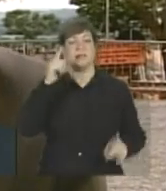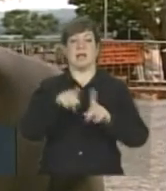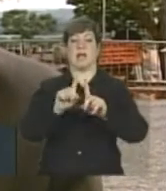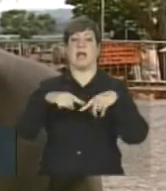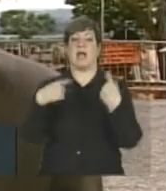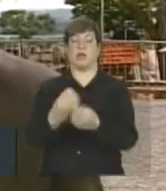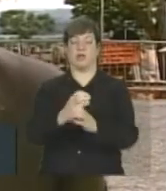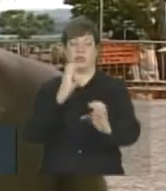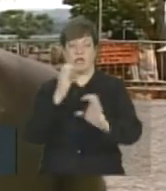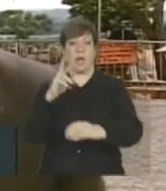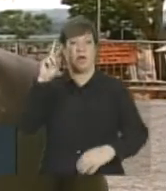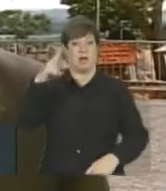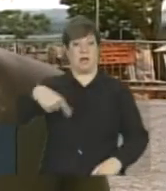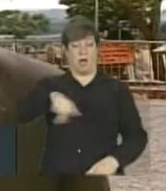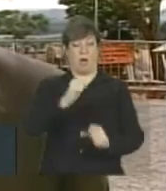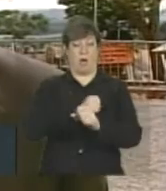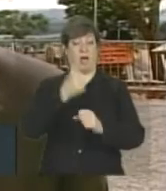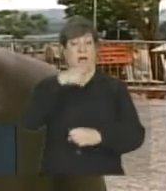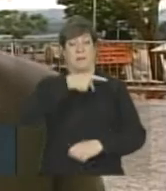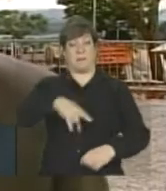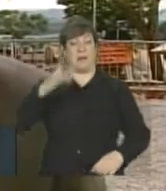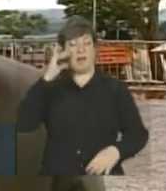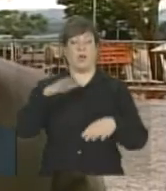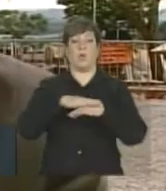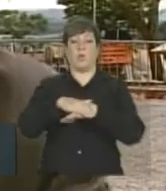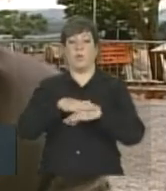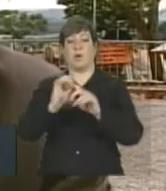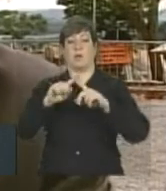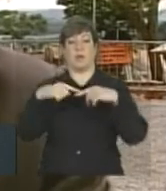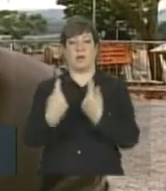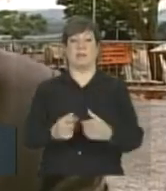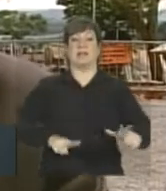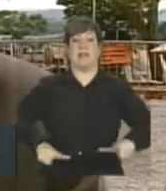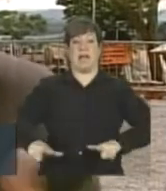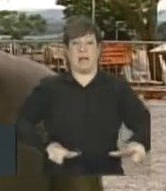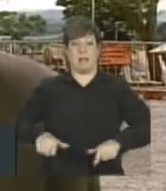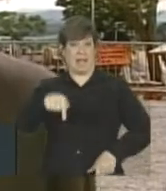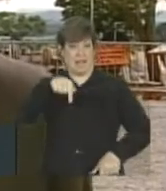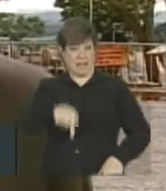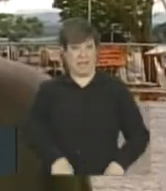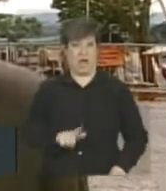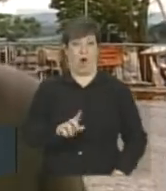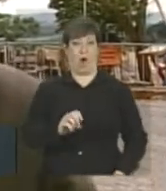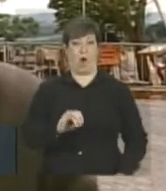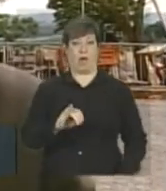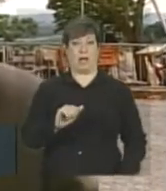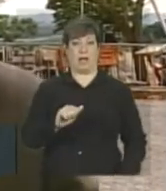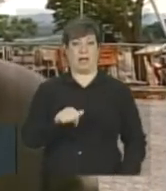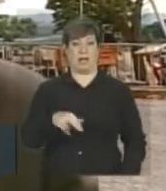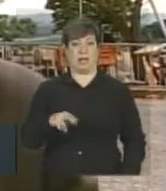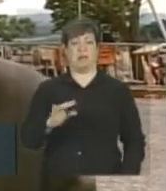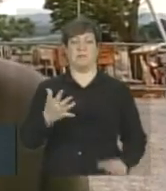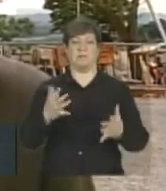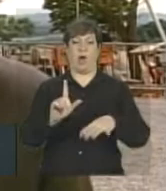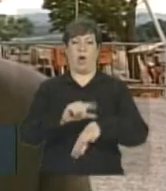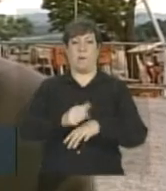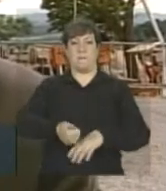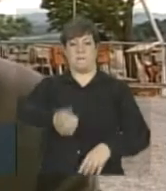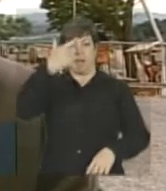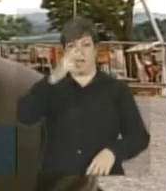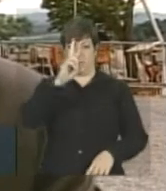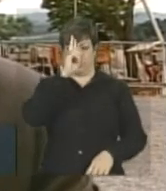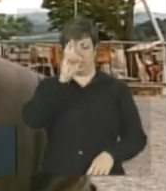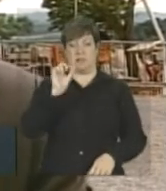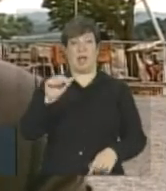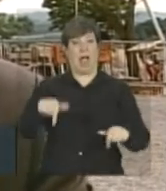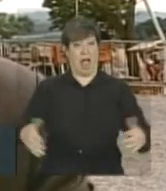pela obra que a presidenta Dilma Rousseff vai ter uma reunião de trabalho aqui em Goianira por volta da meio-dia